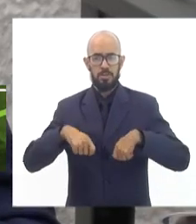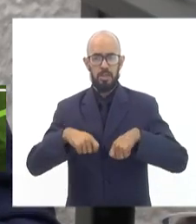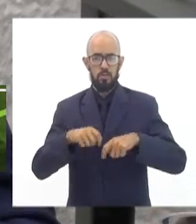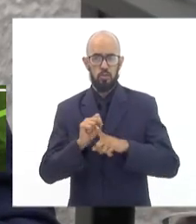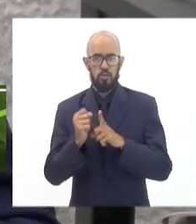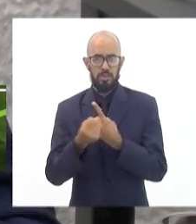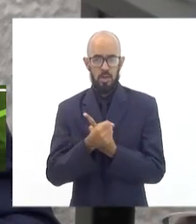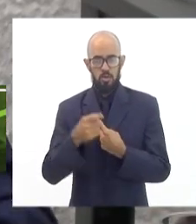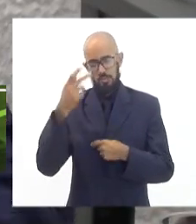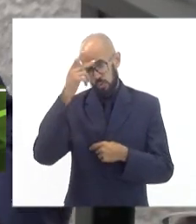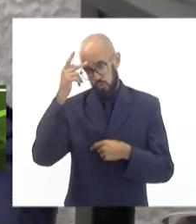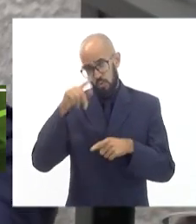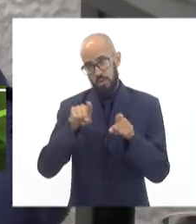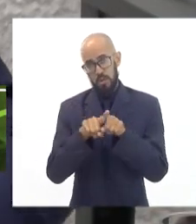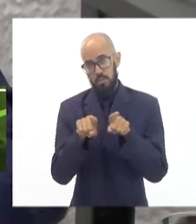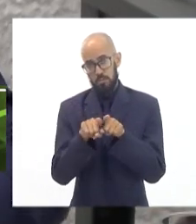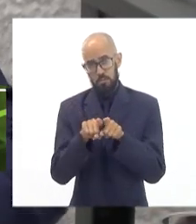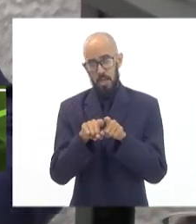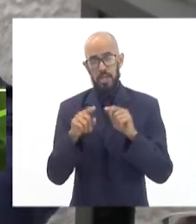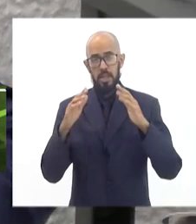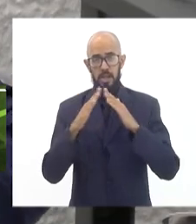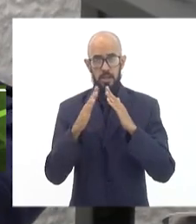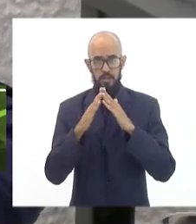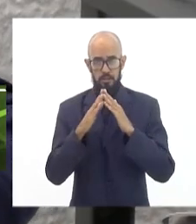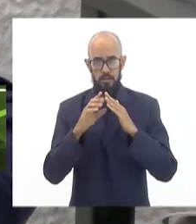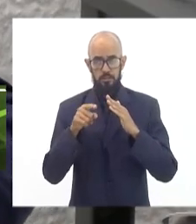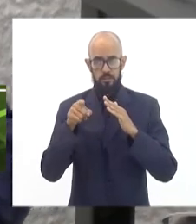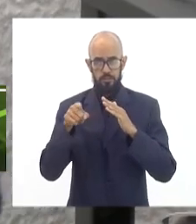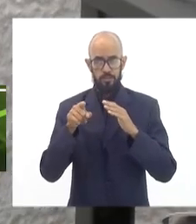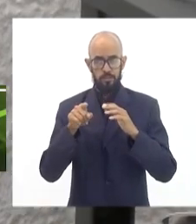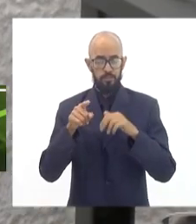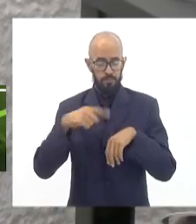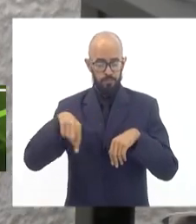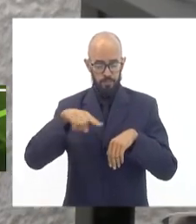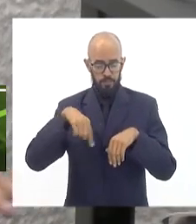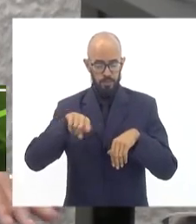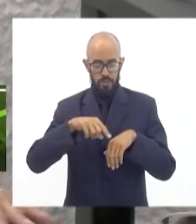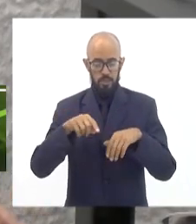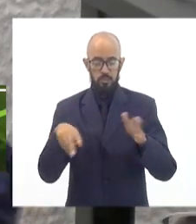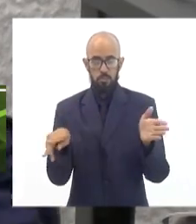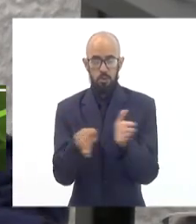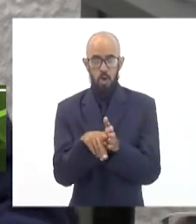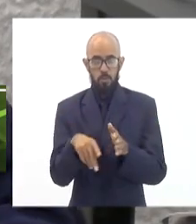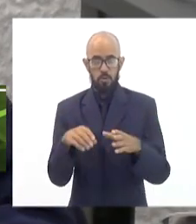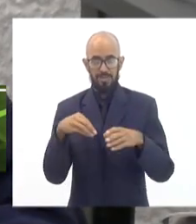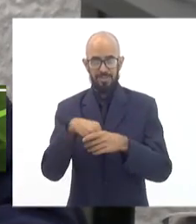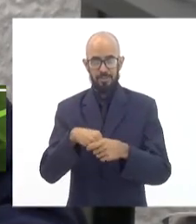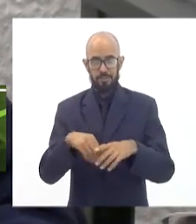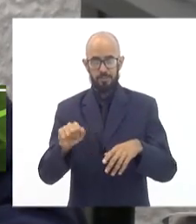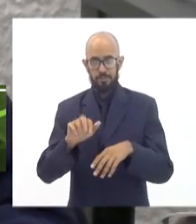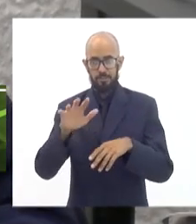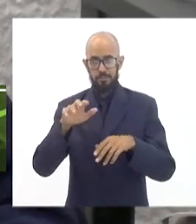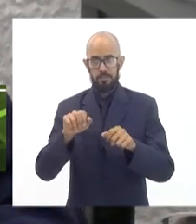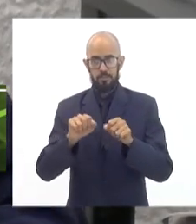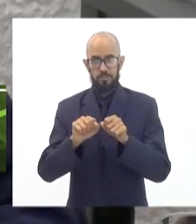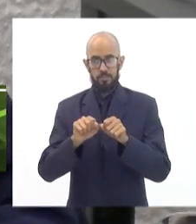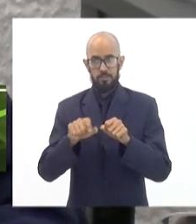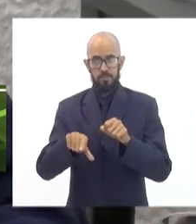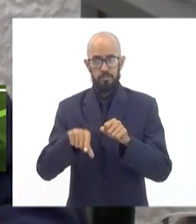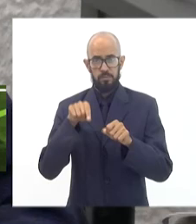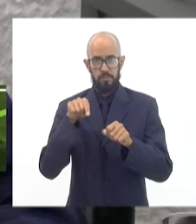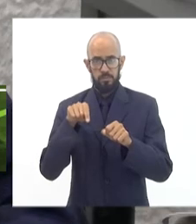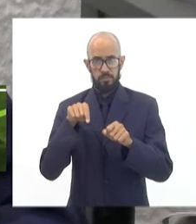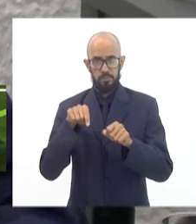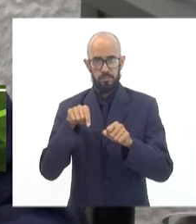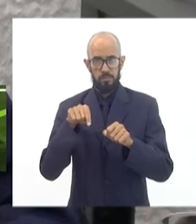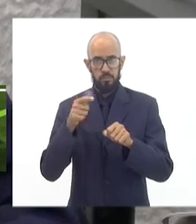imóvel e eles fazem eles fazem a escolha não tem menor interferência dos gestores